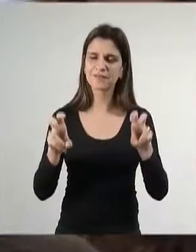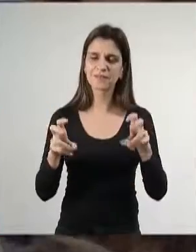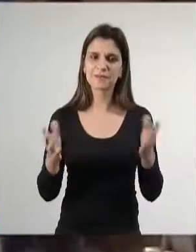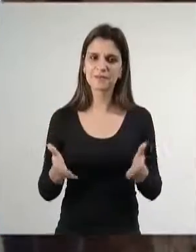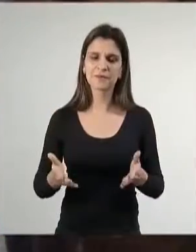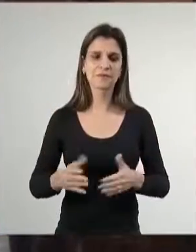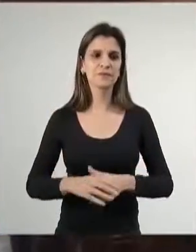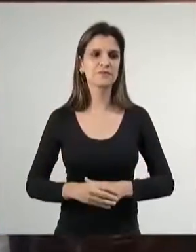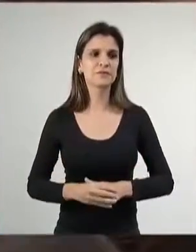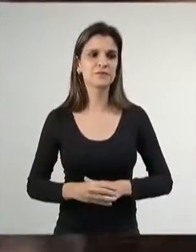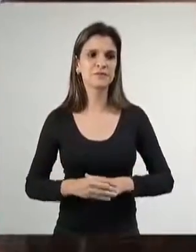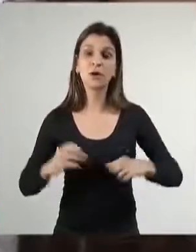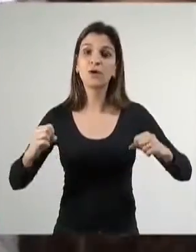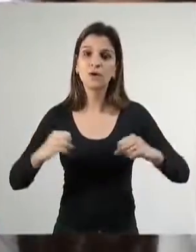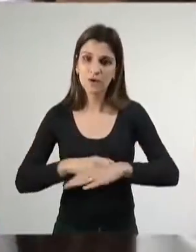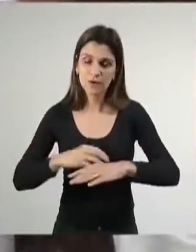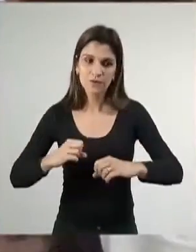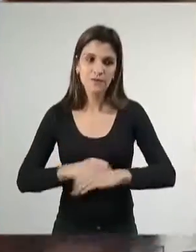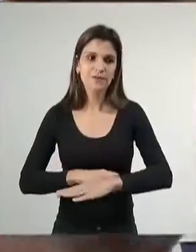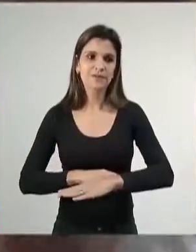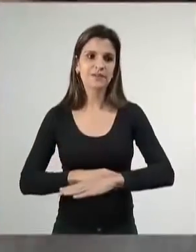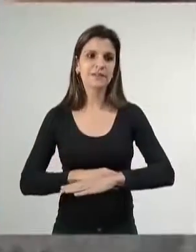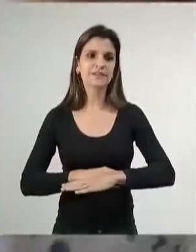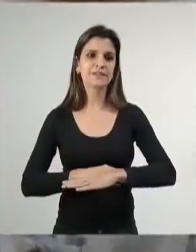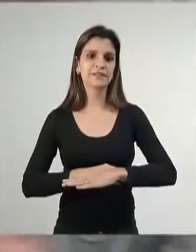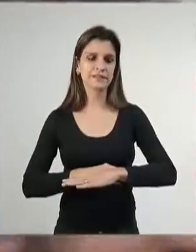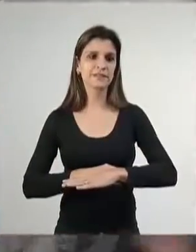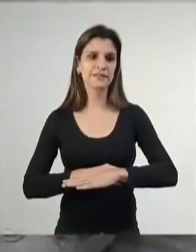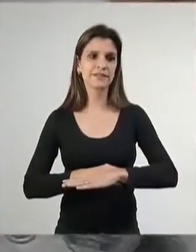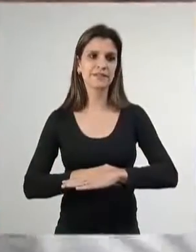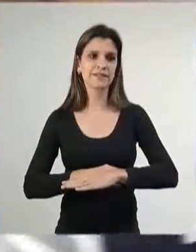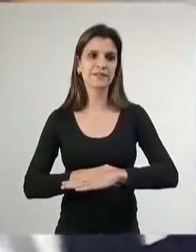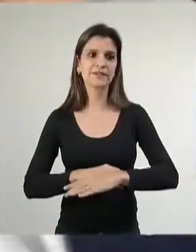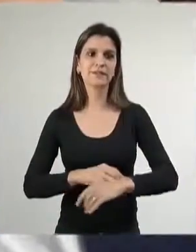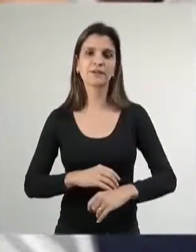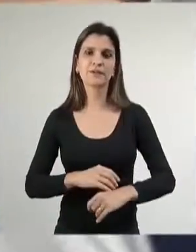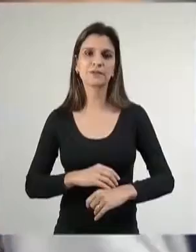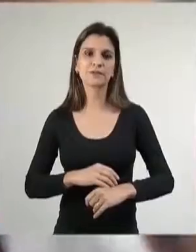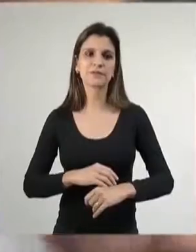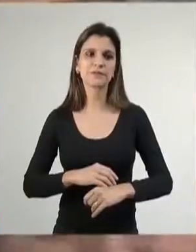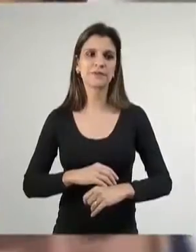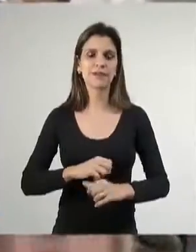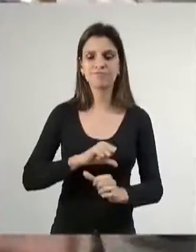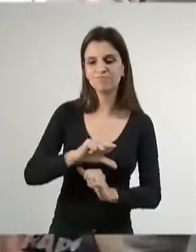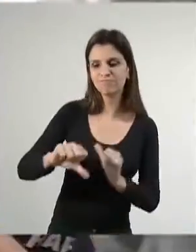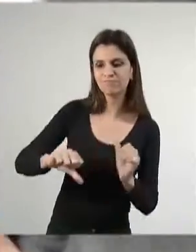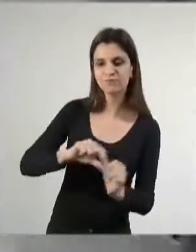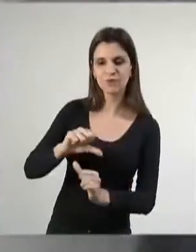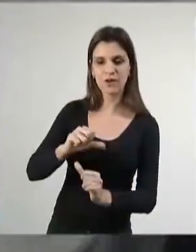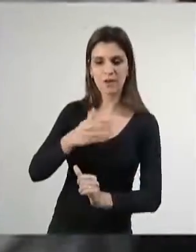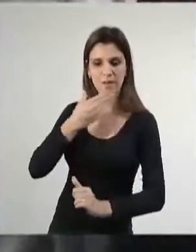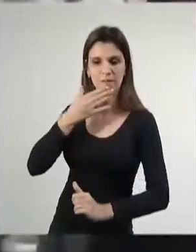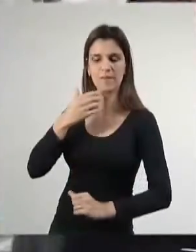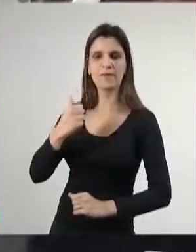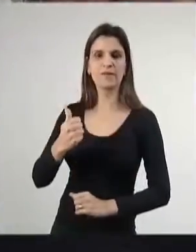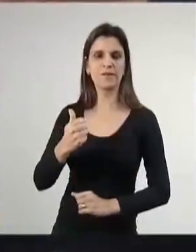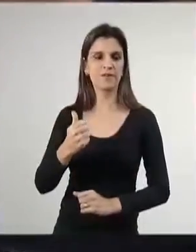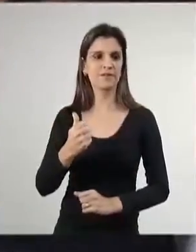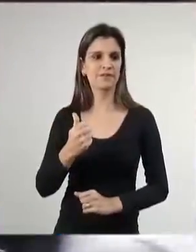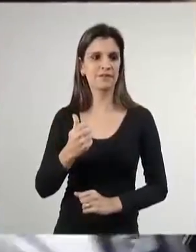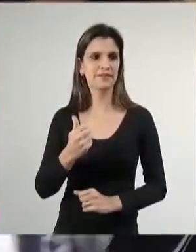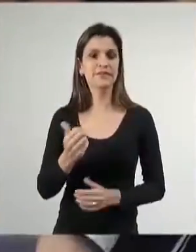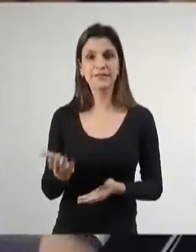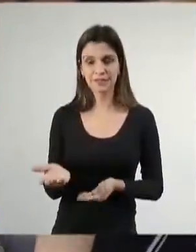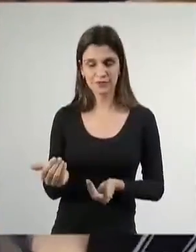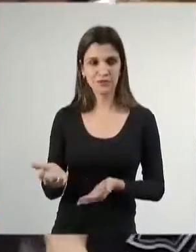dia em que as crianças, a partir do momento que adentram a escola, tenham como tema no seu